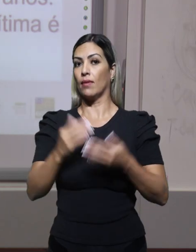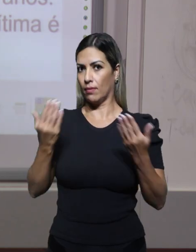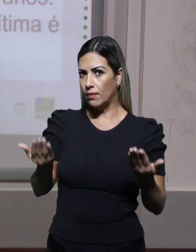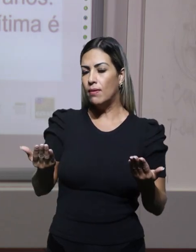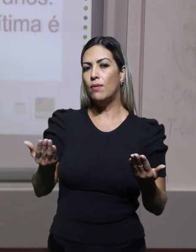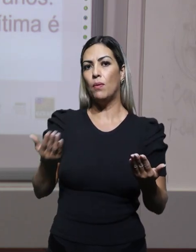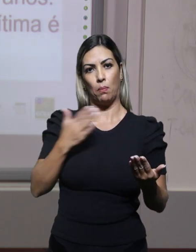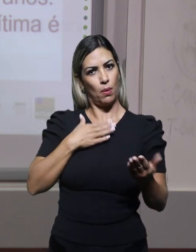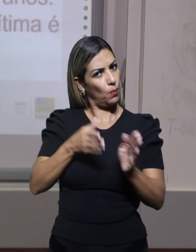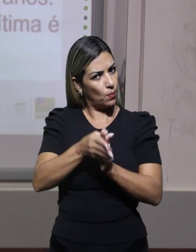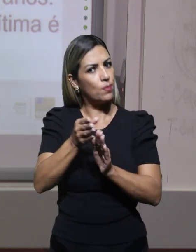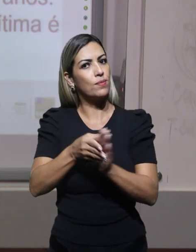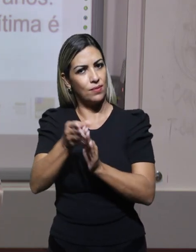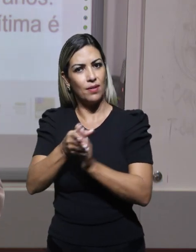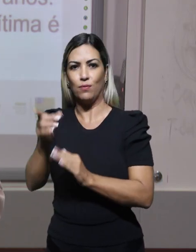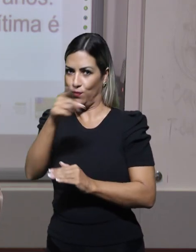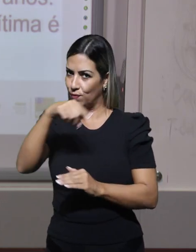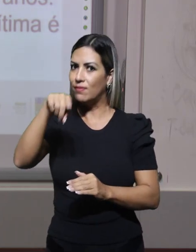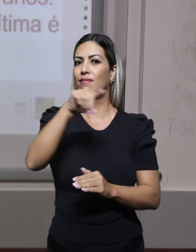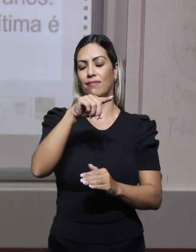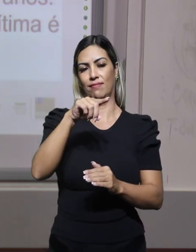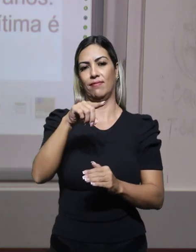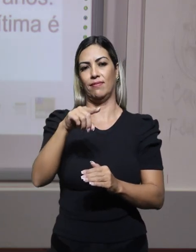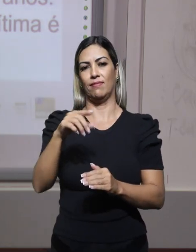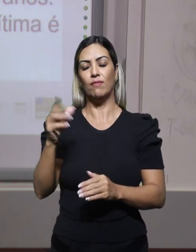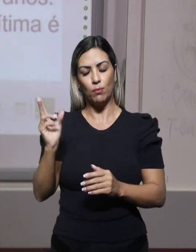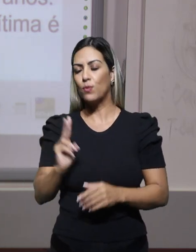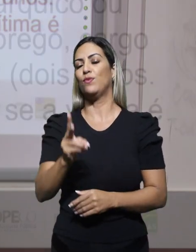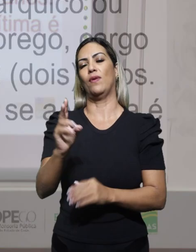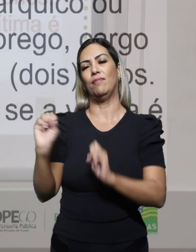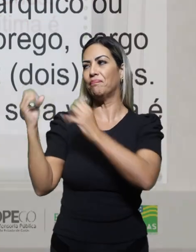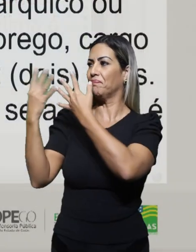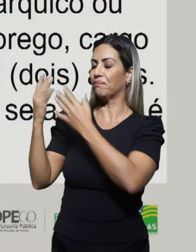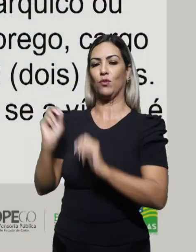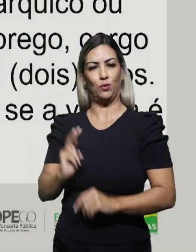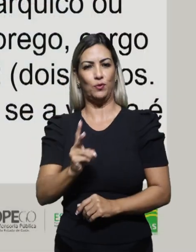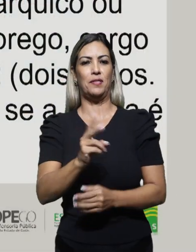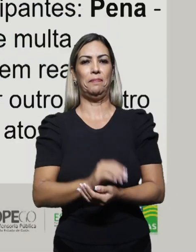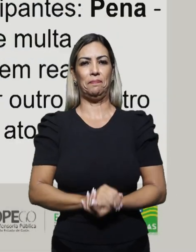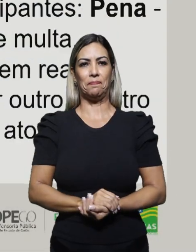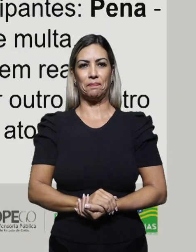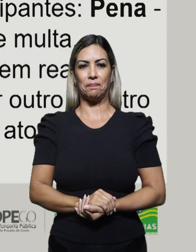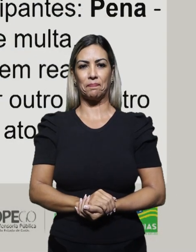Então, esse é o meu conselho para vocês. Vamos passar para frente?